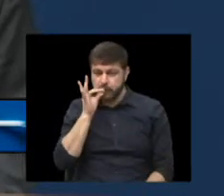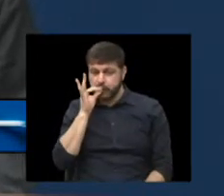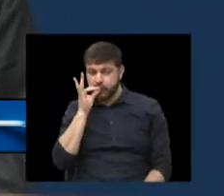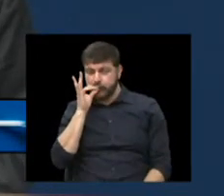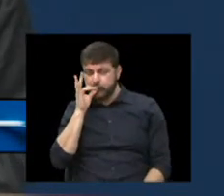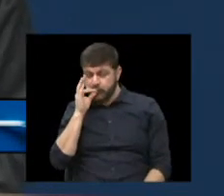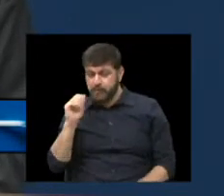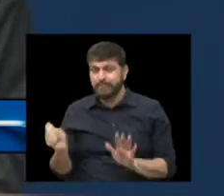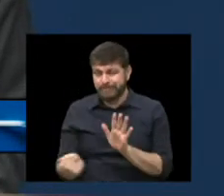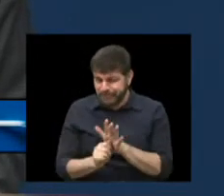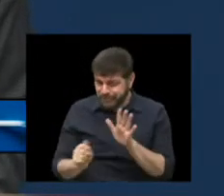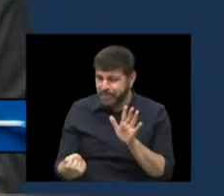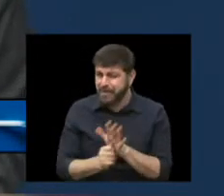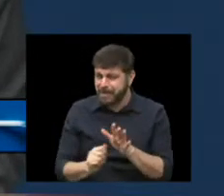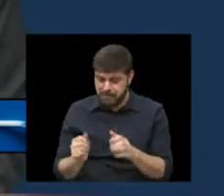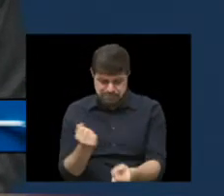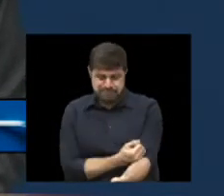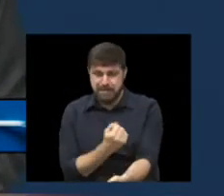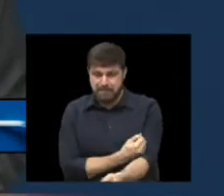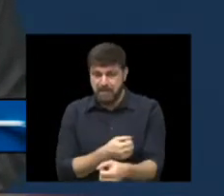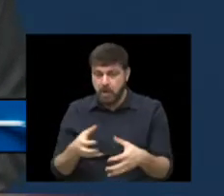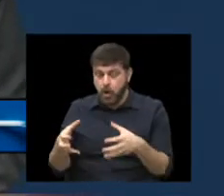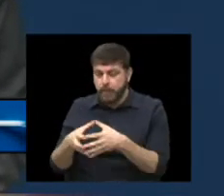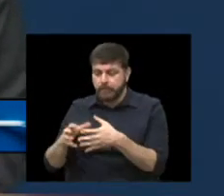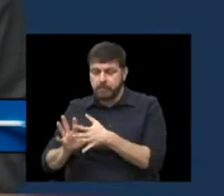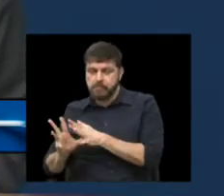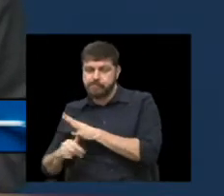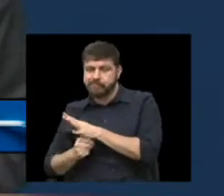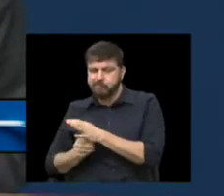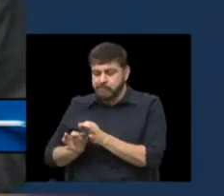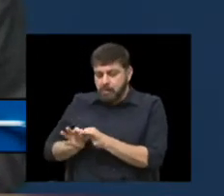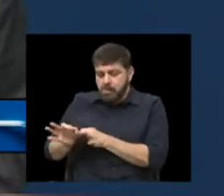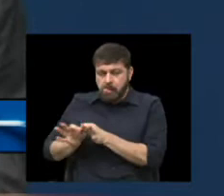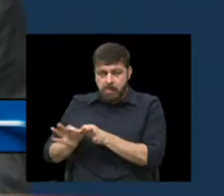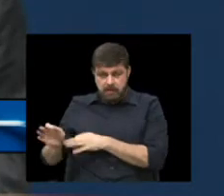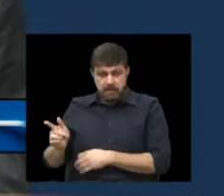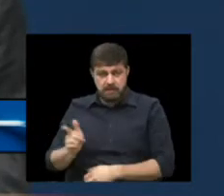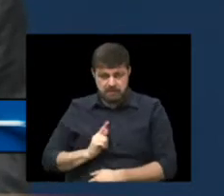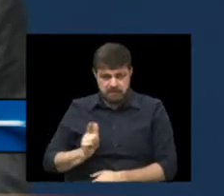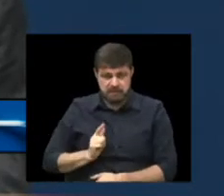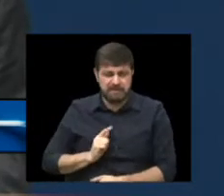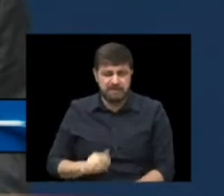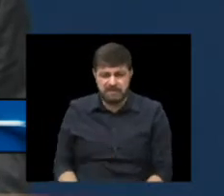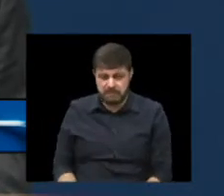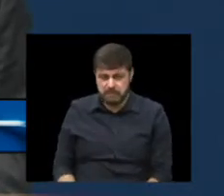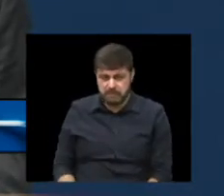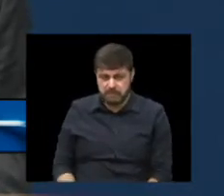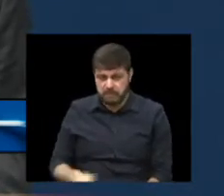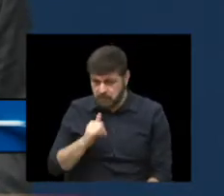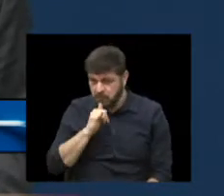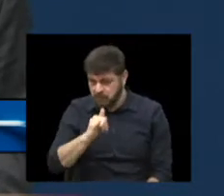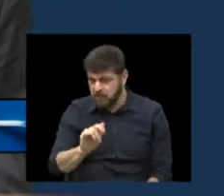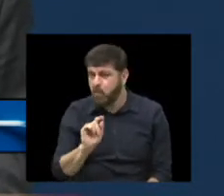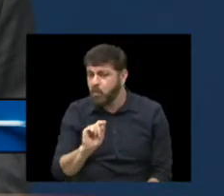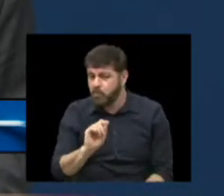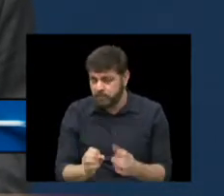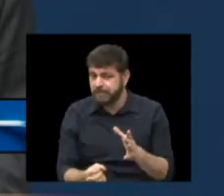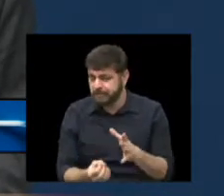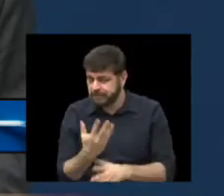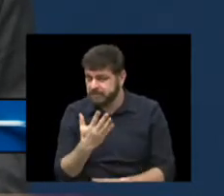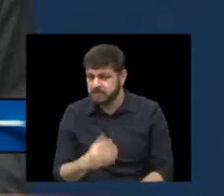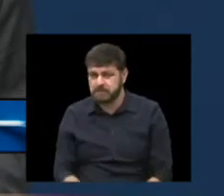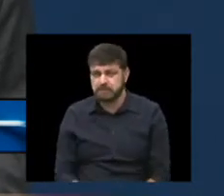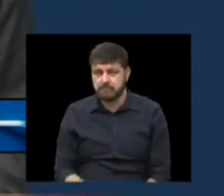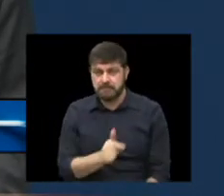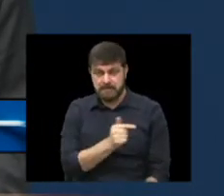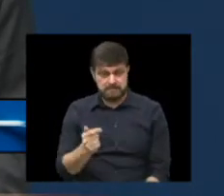de substâncias, e também as gangues. Nós tivemos um caso aí recente, vou mencionar daqui a pouquinho. Na